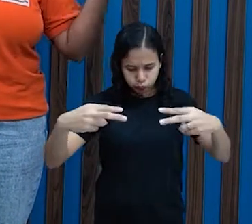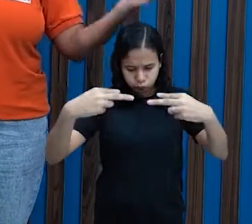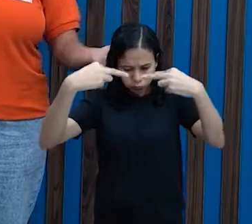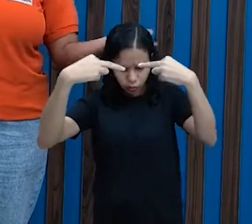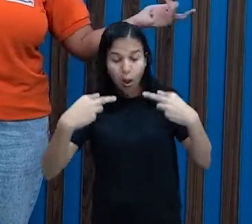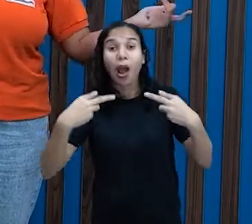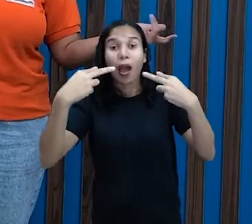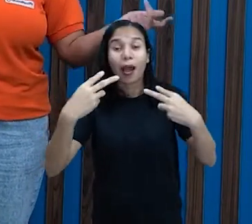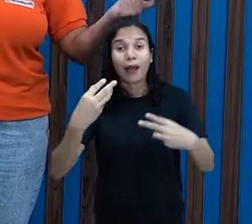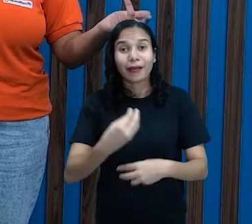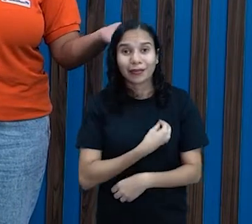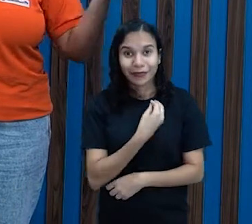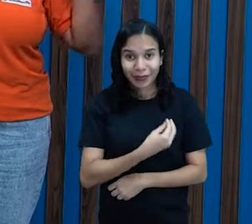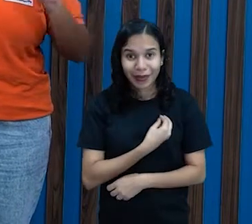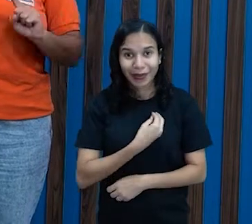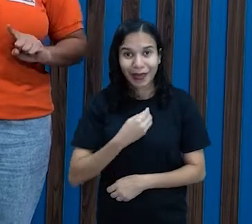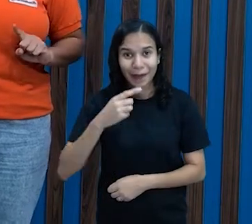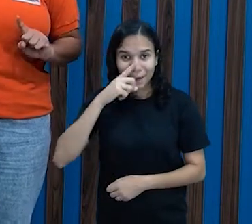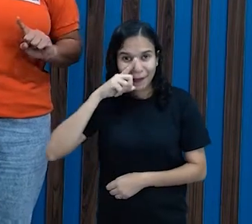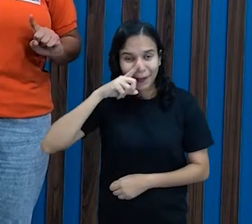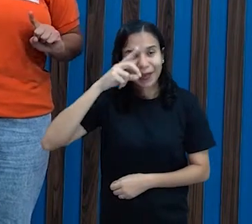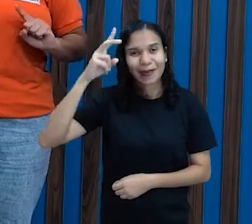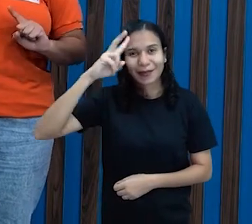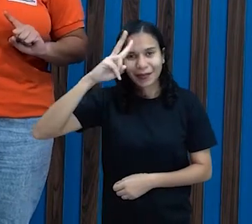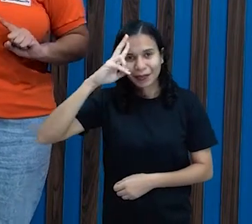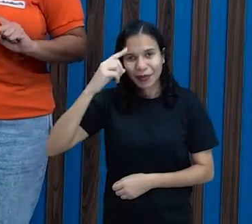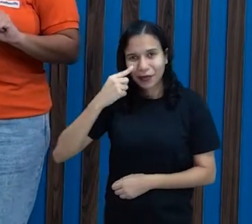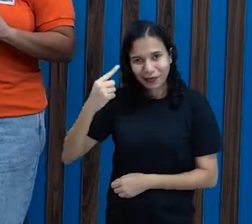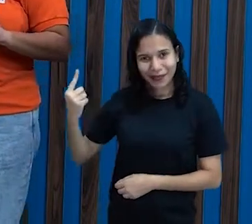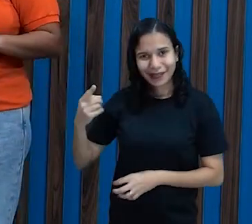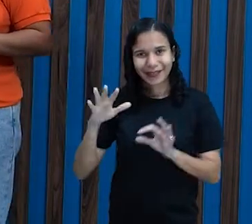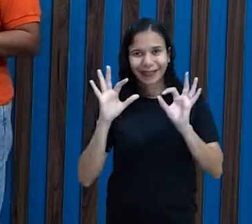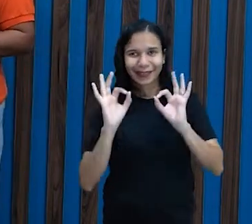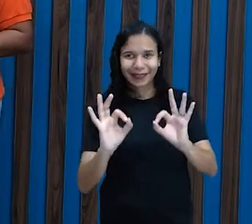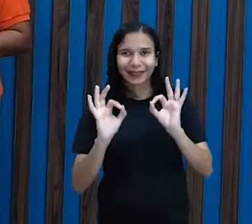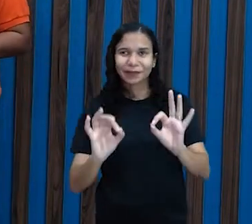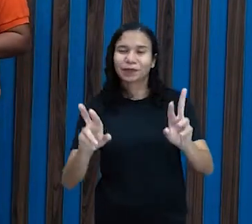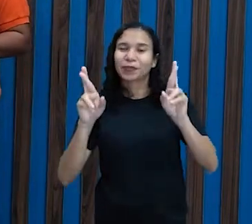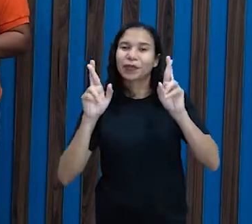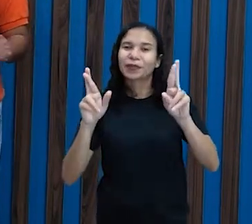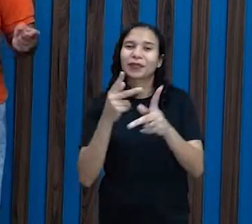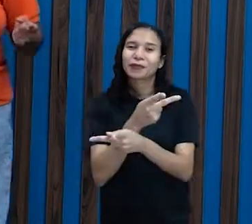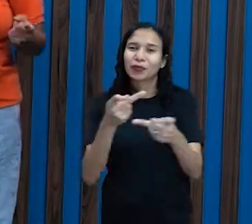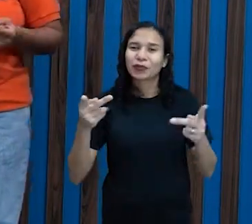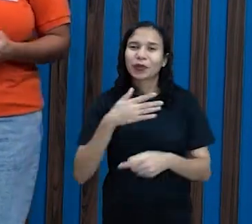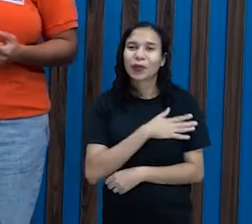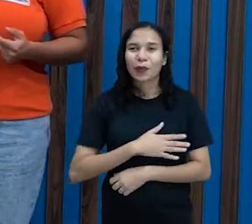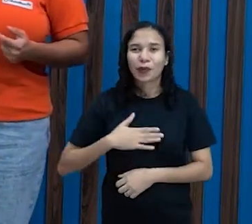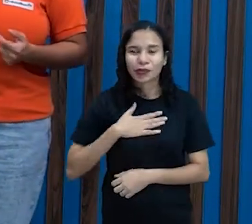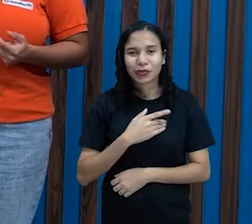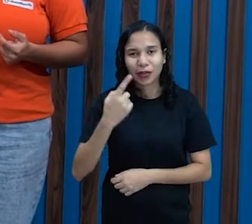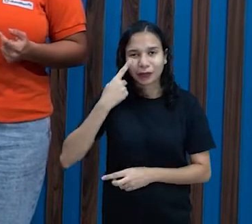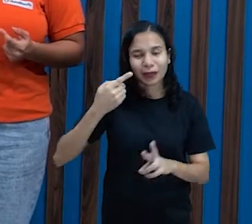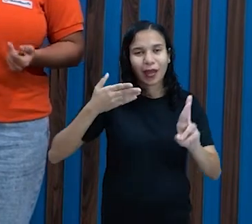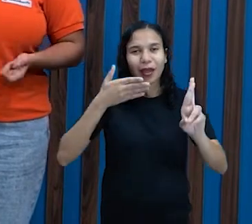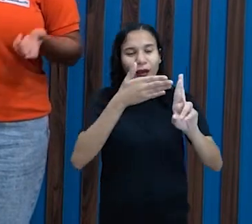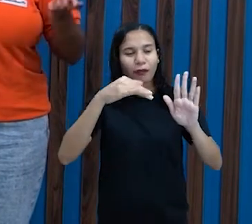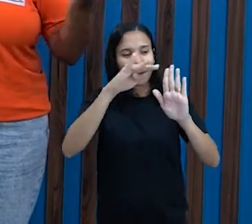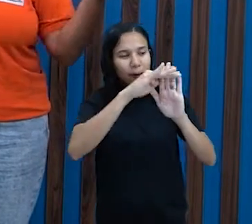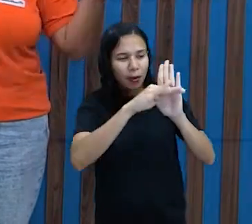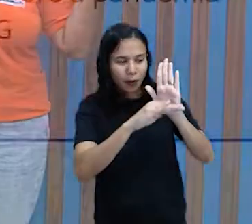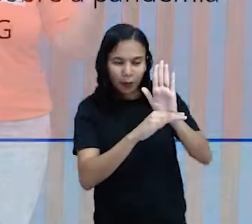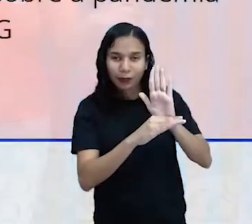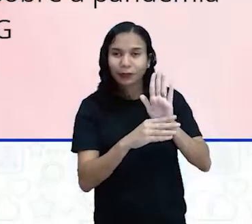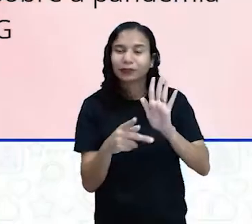viver histórias perigosas, mas perigosas nesse sentido, tá, gente? E eu espero que vocês tenham gostado. Aqui estão as fontes,